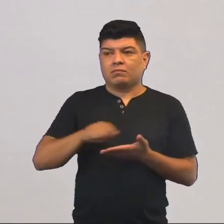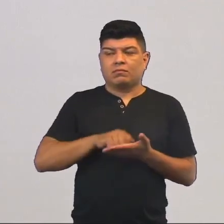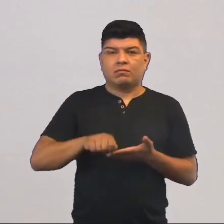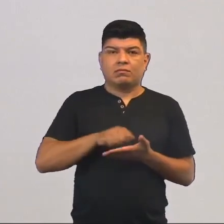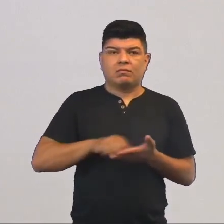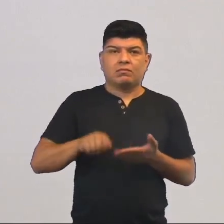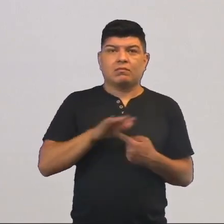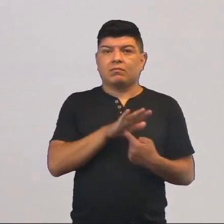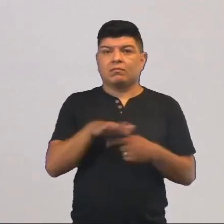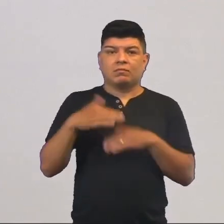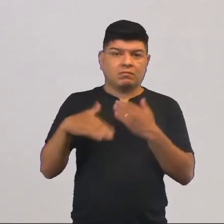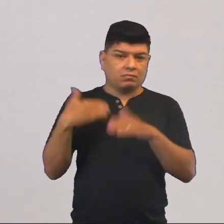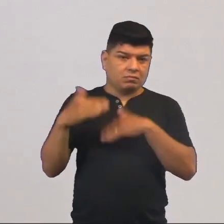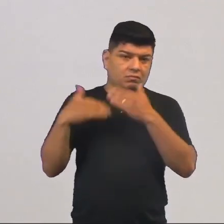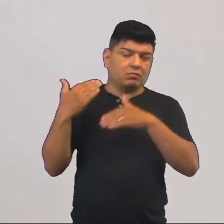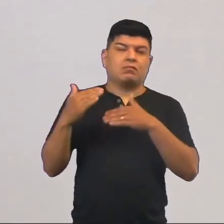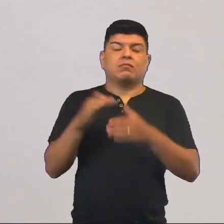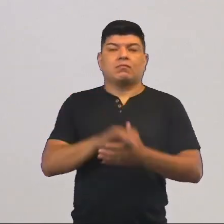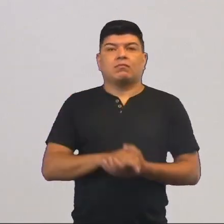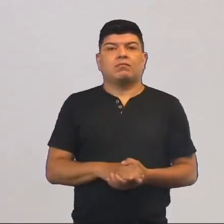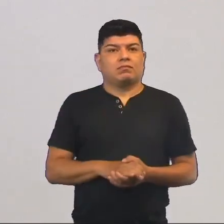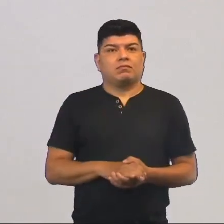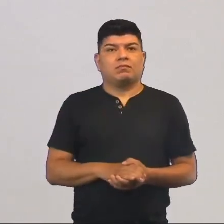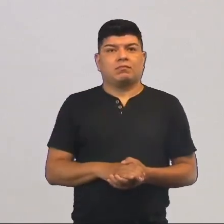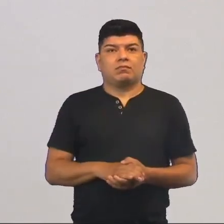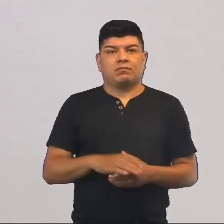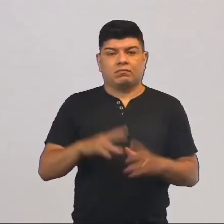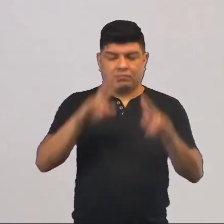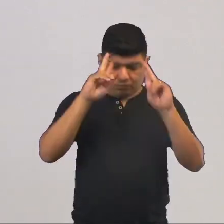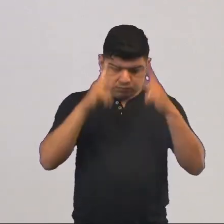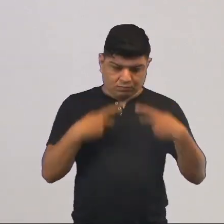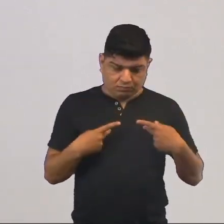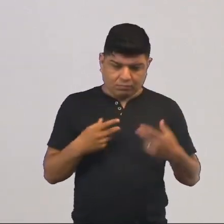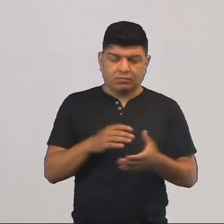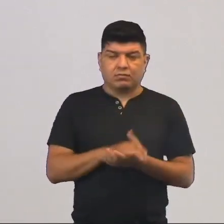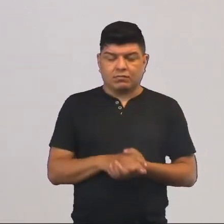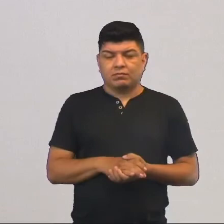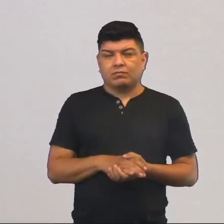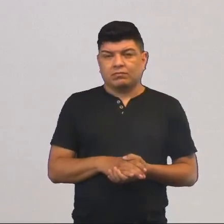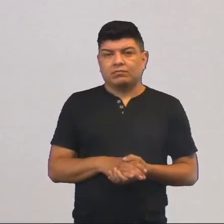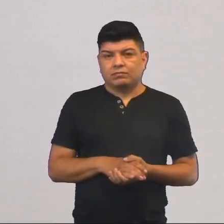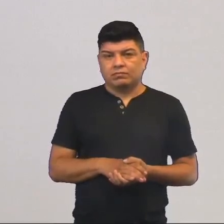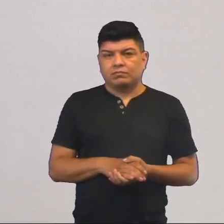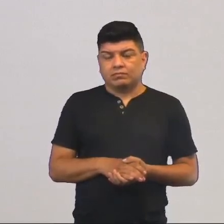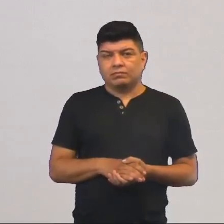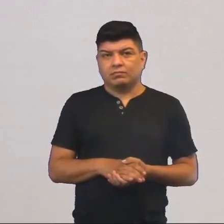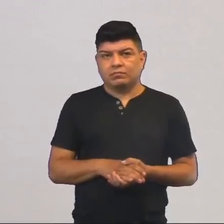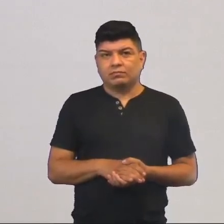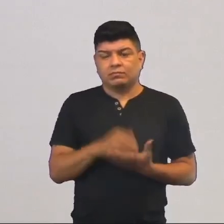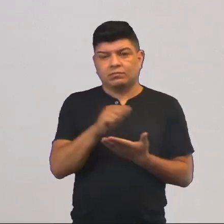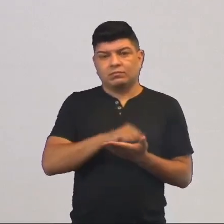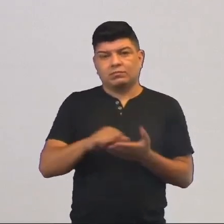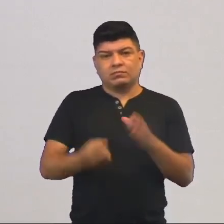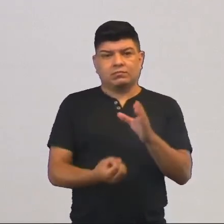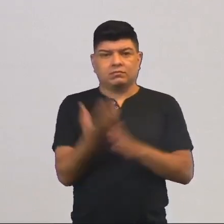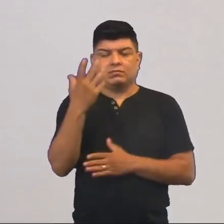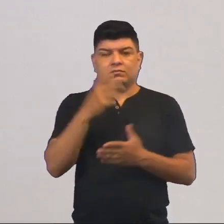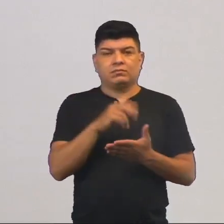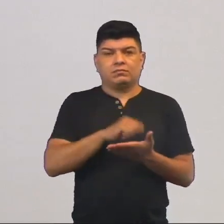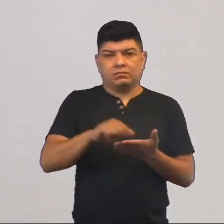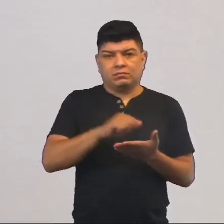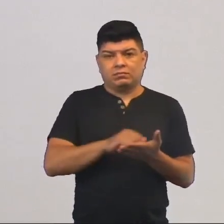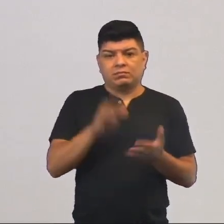escrita marca a evolução da raça humana, né? A gente viu aí que a invenção da escrita, ela marca o